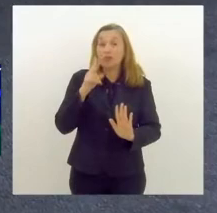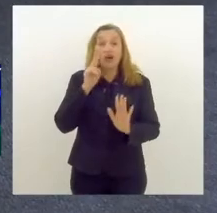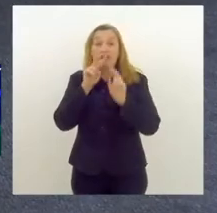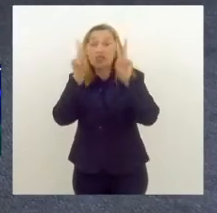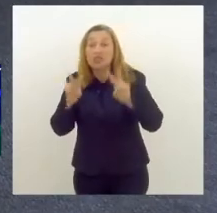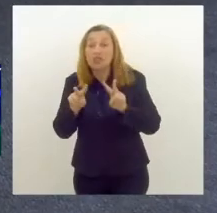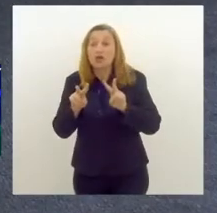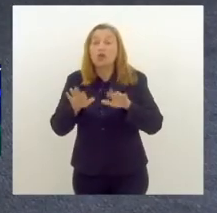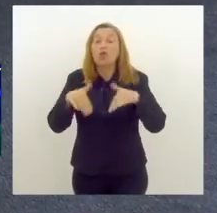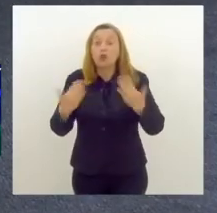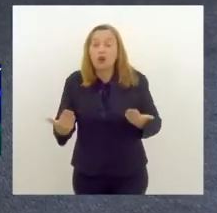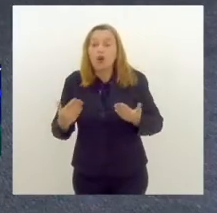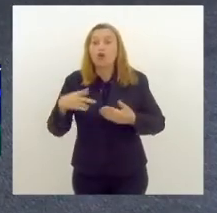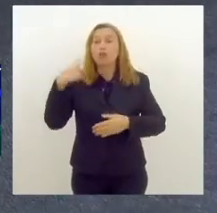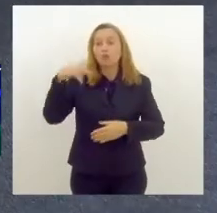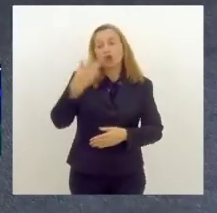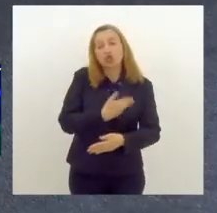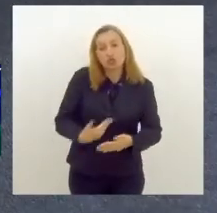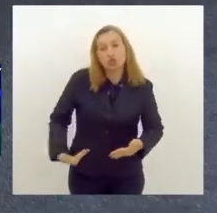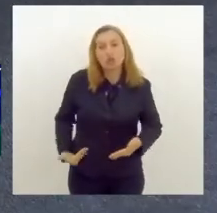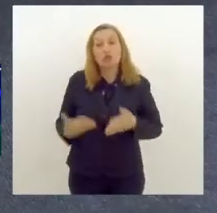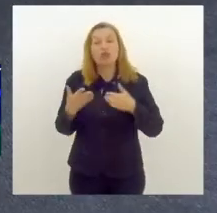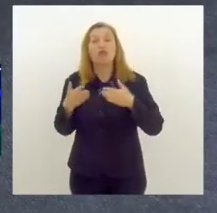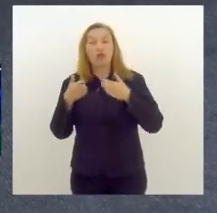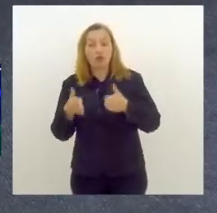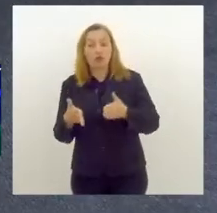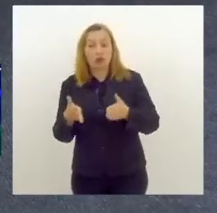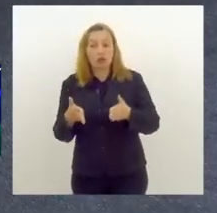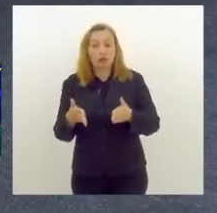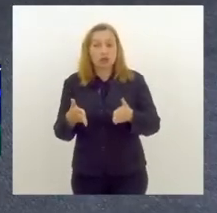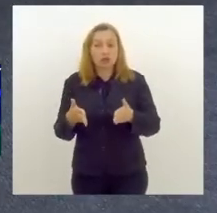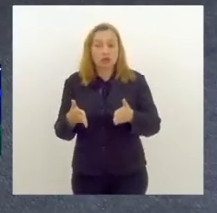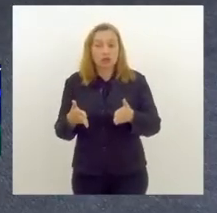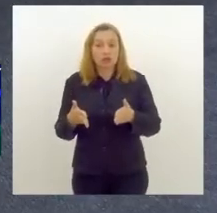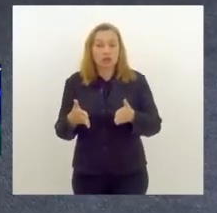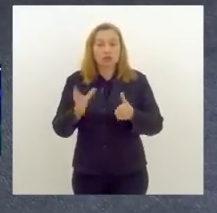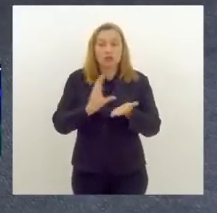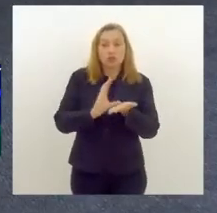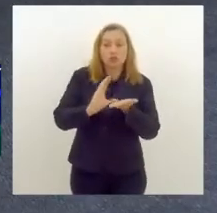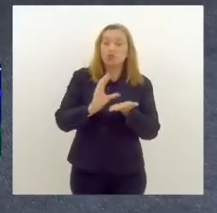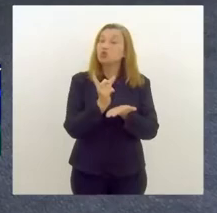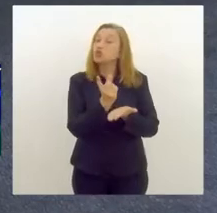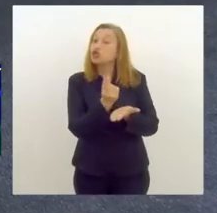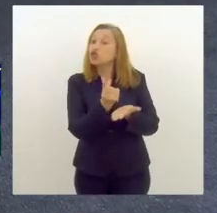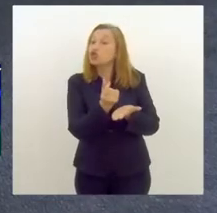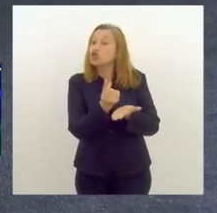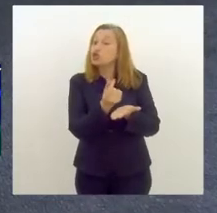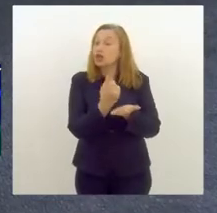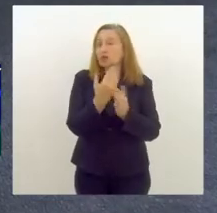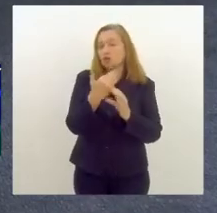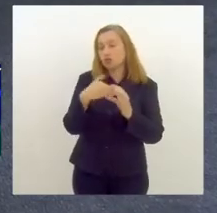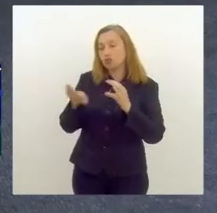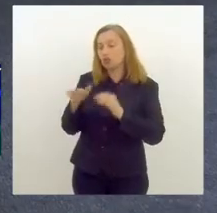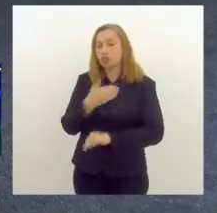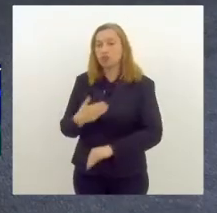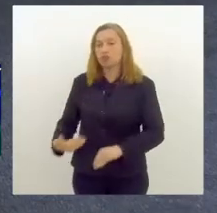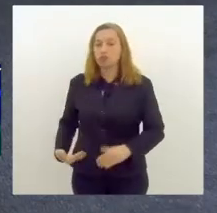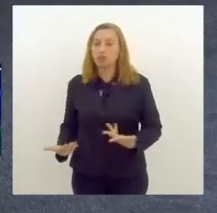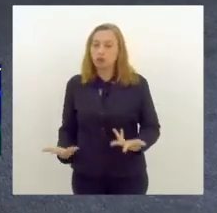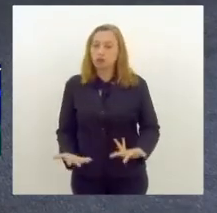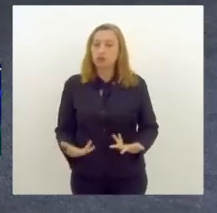vista da política pública, especificamente da destinação do recurso público. Nós estamos falando de um Estado que é um Estado